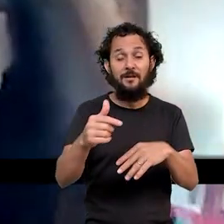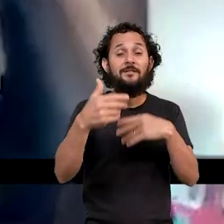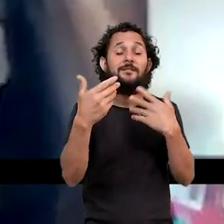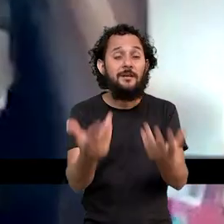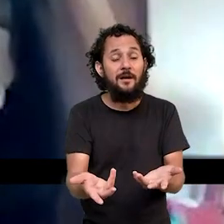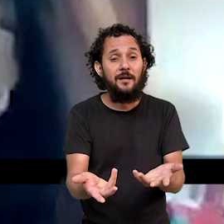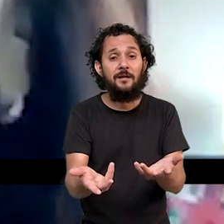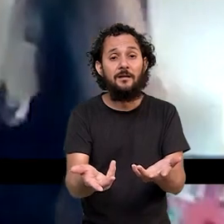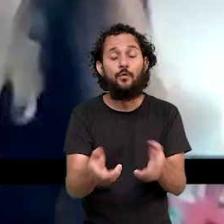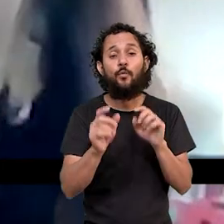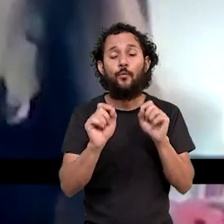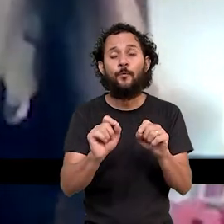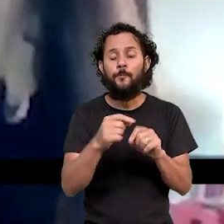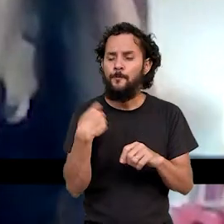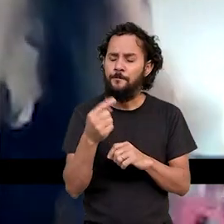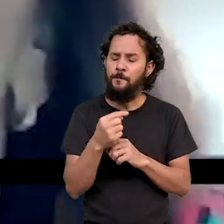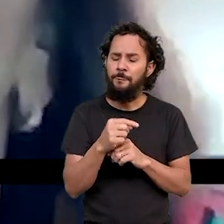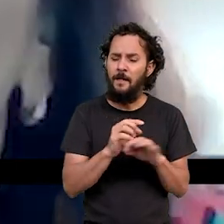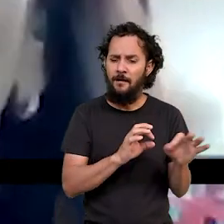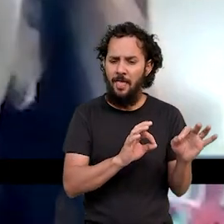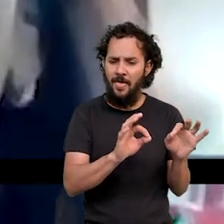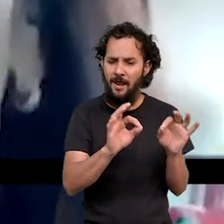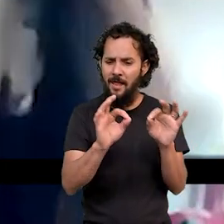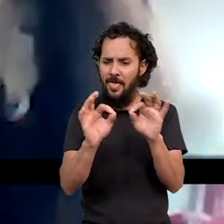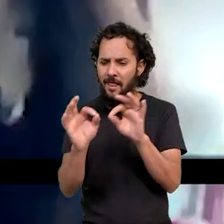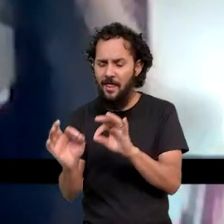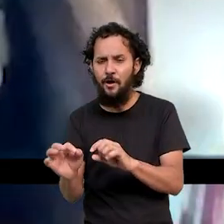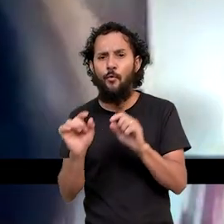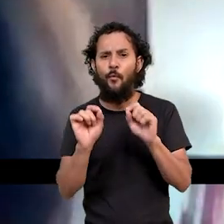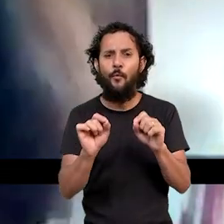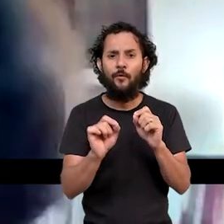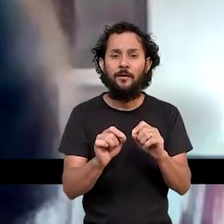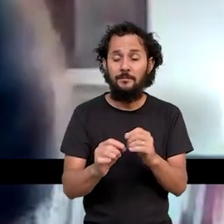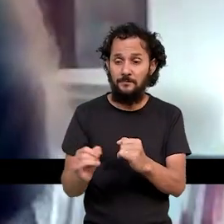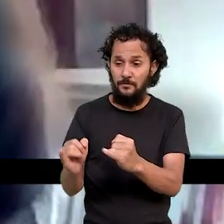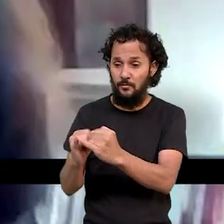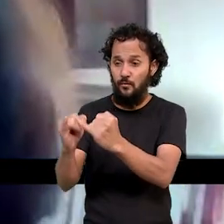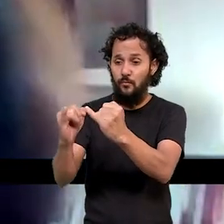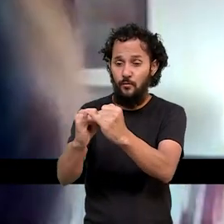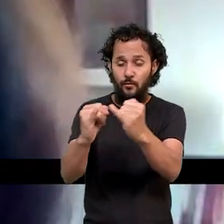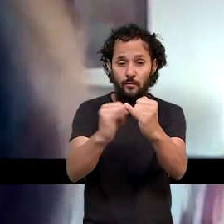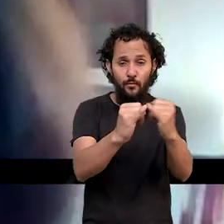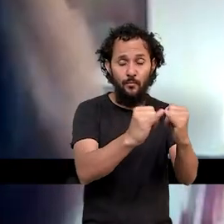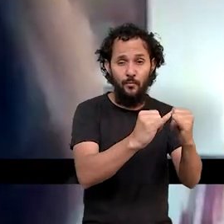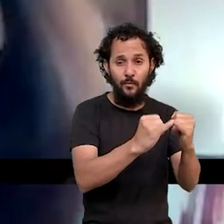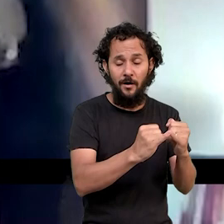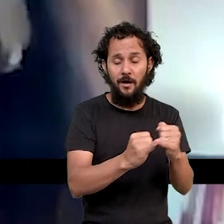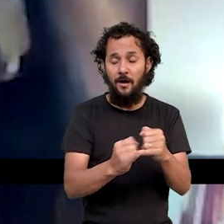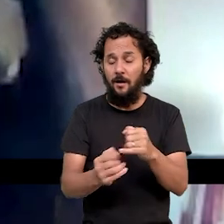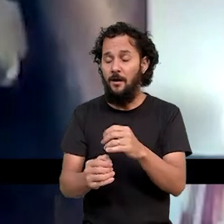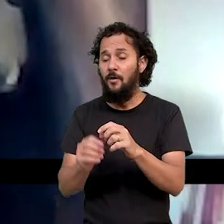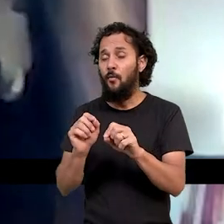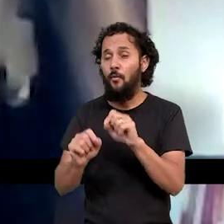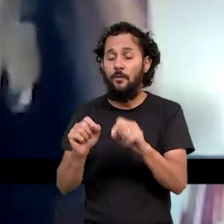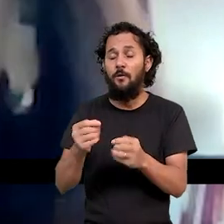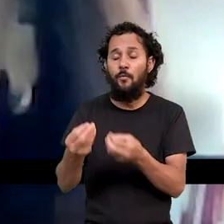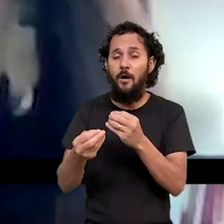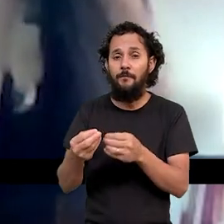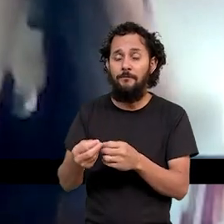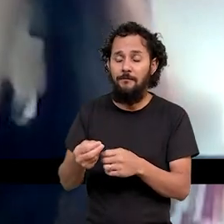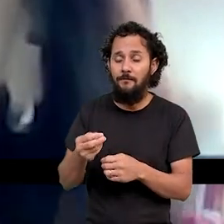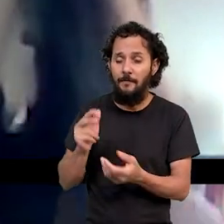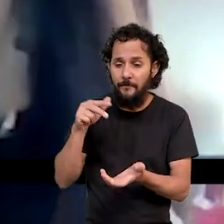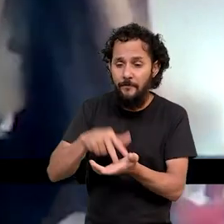a partir daí, nós vamos vendo como é que essas instituições elas vão se